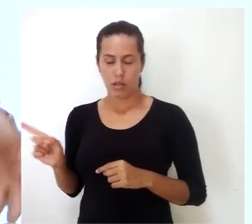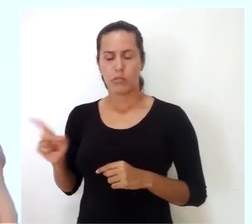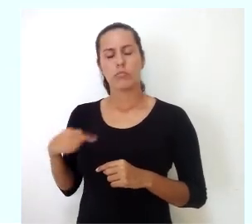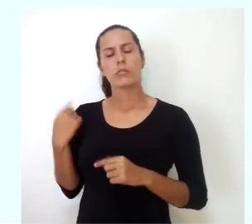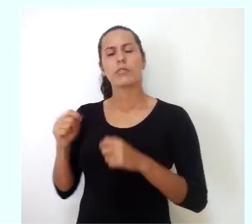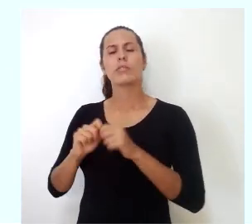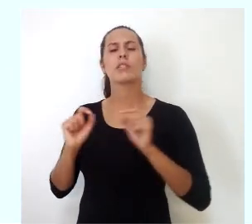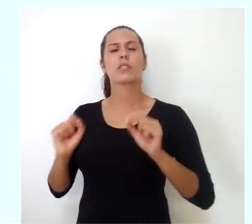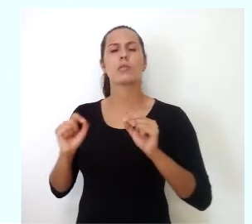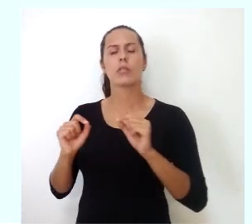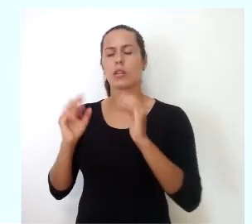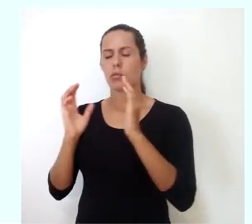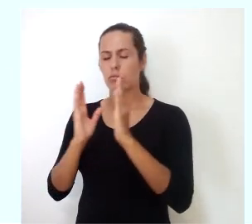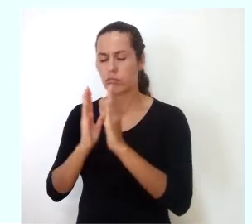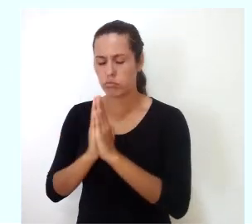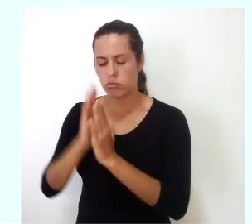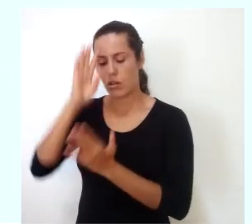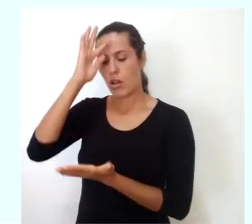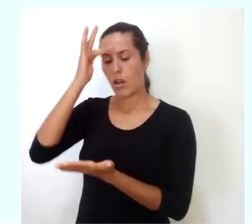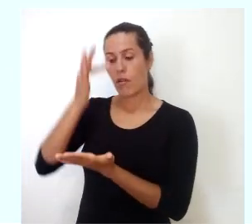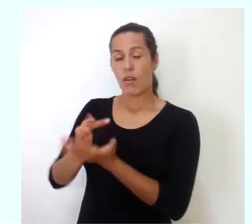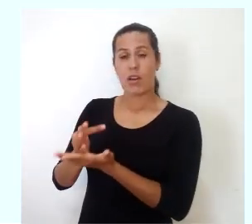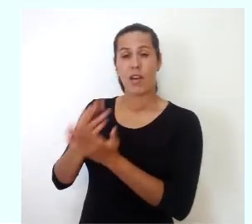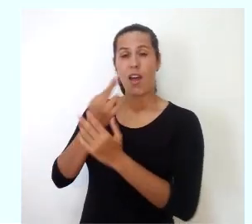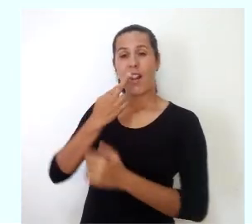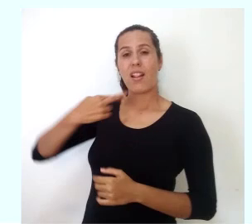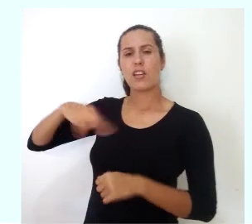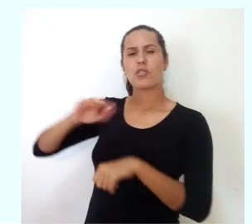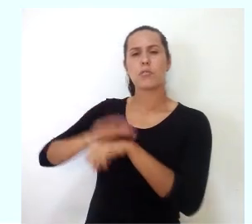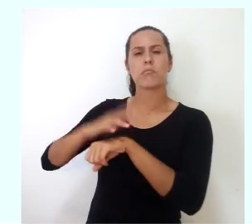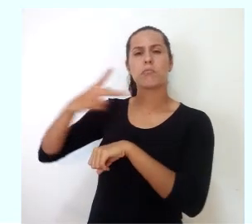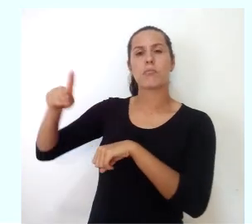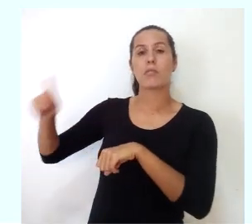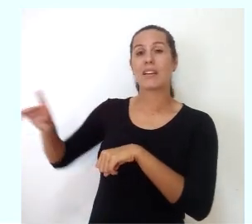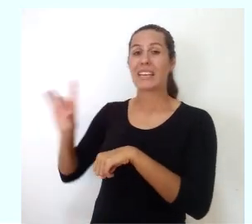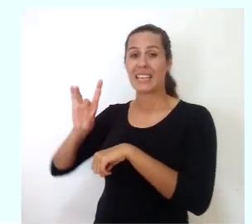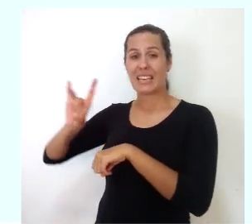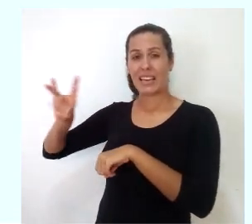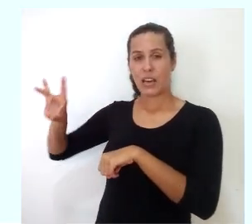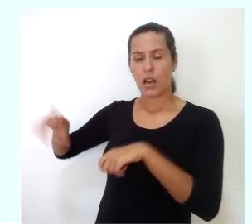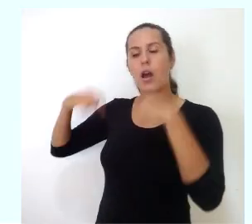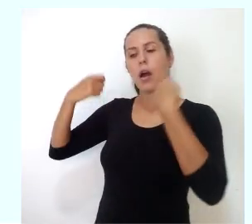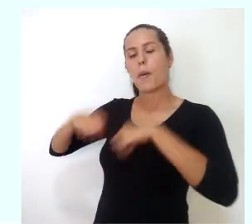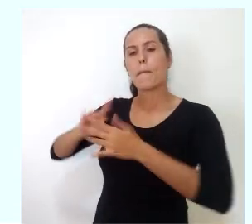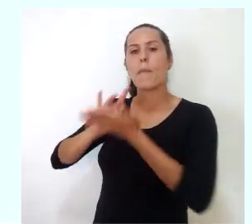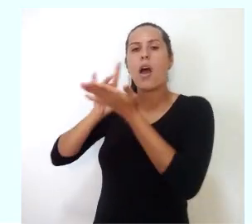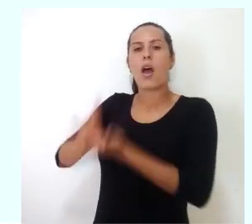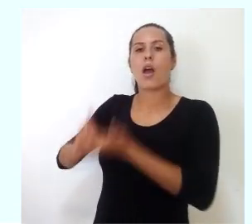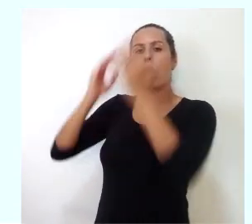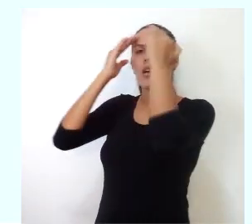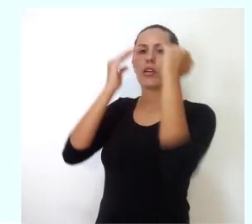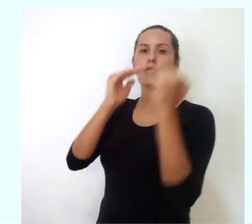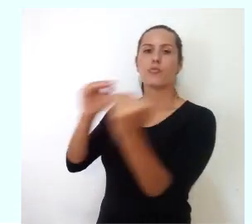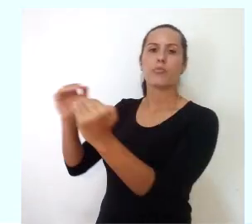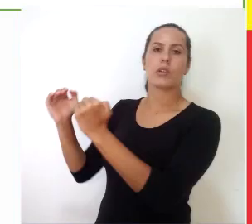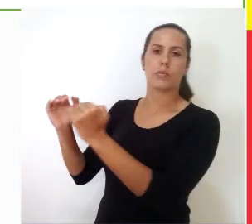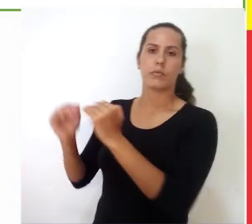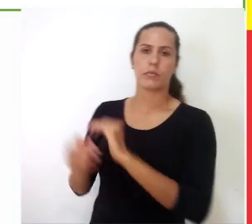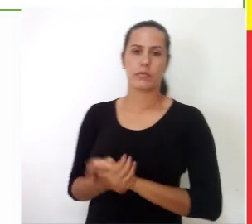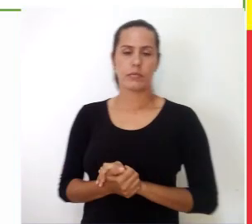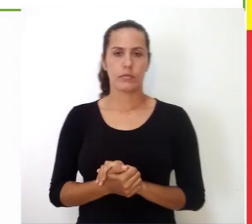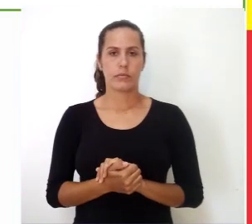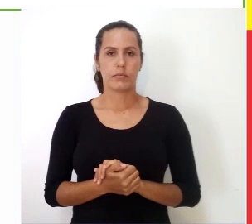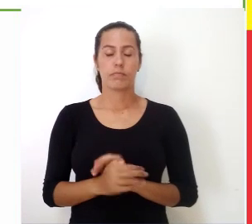professando religiões e tradições diferentes e merecem respeito. Outra coisa importante é o seguinte: